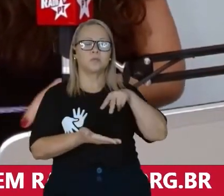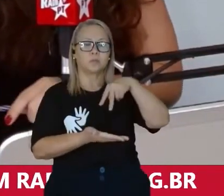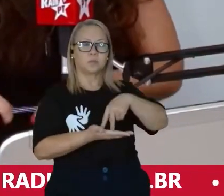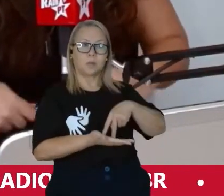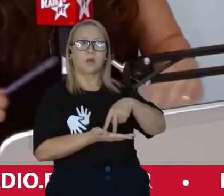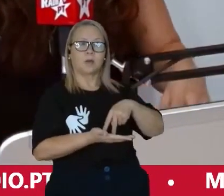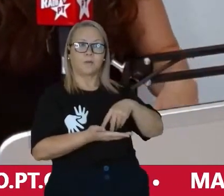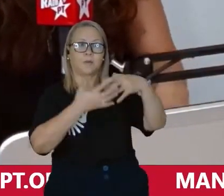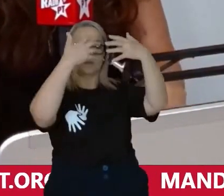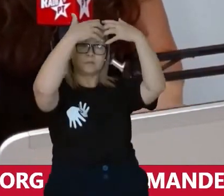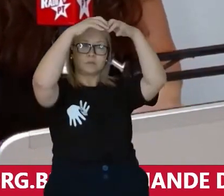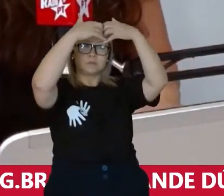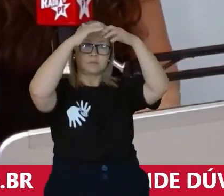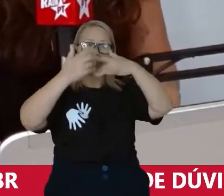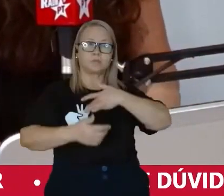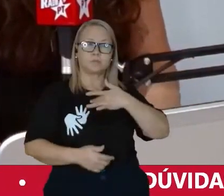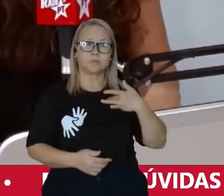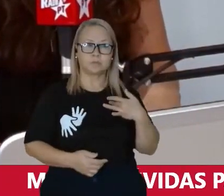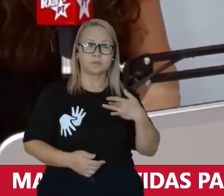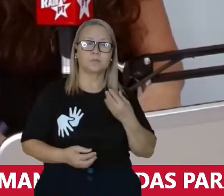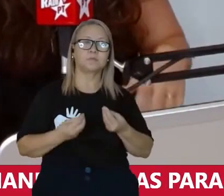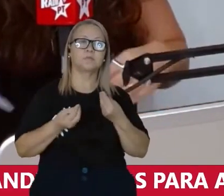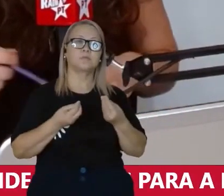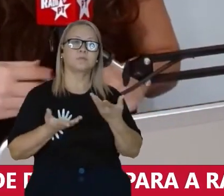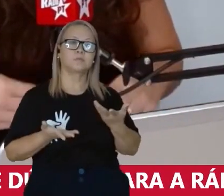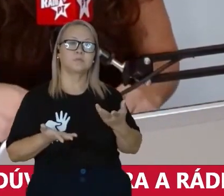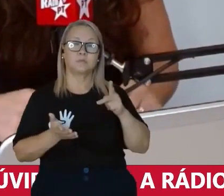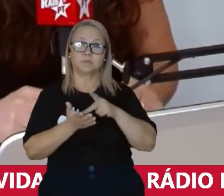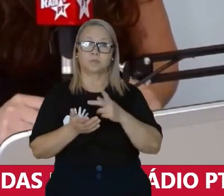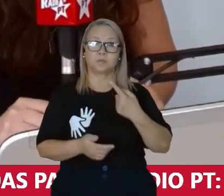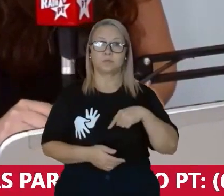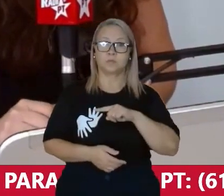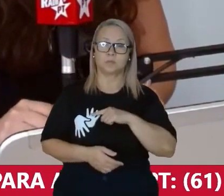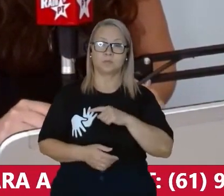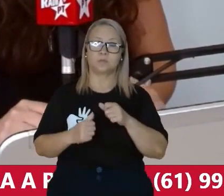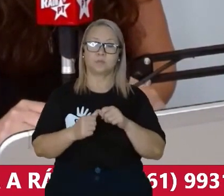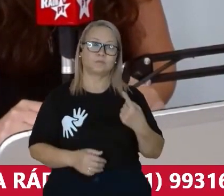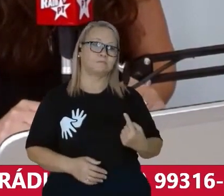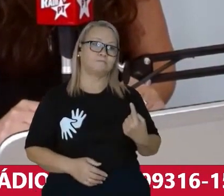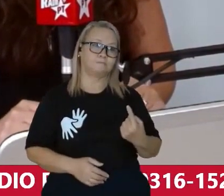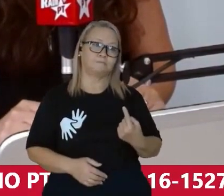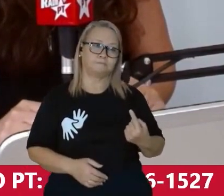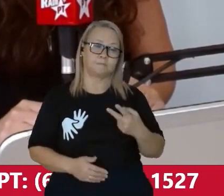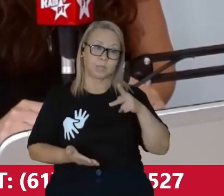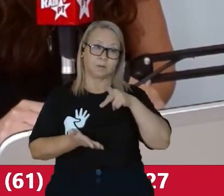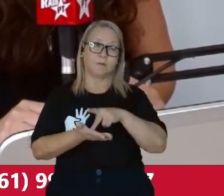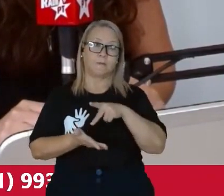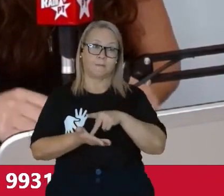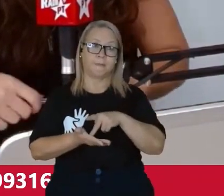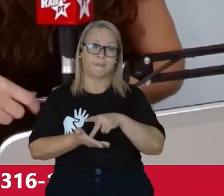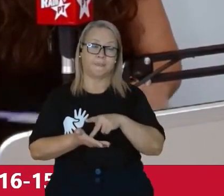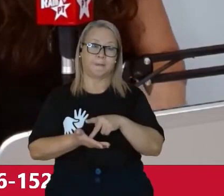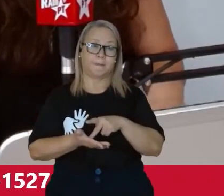Bom, eu acho que o fato de a gente não estar sozinho e o fato de